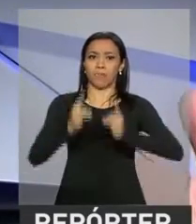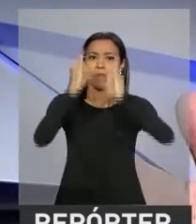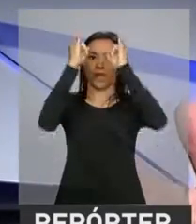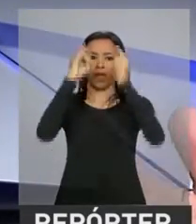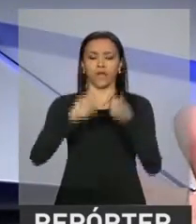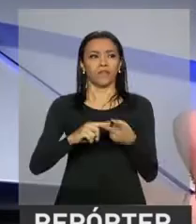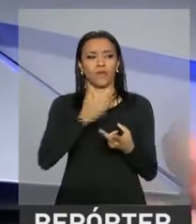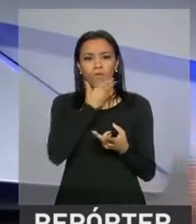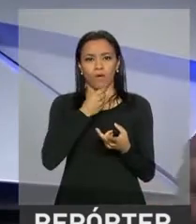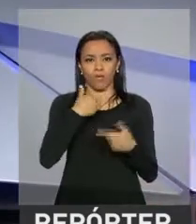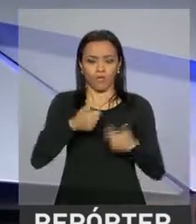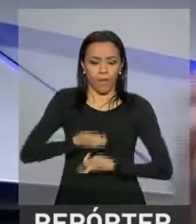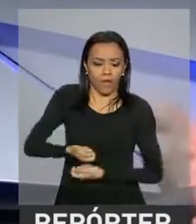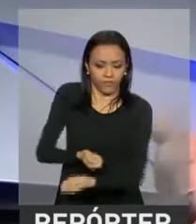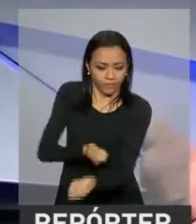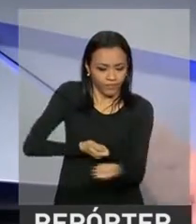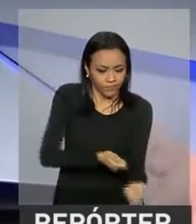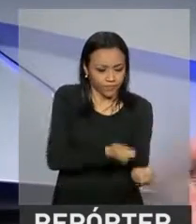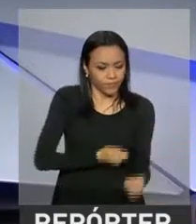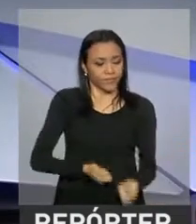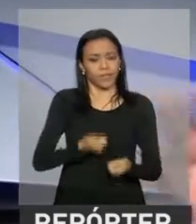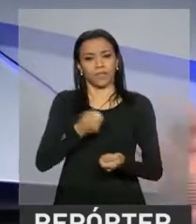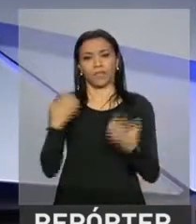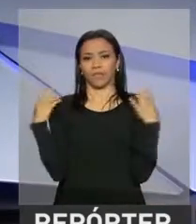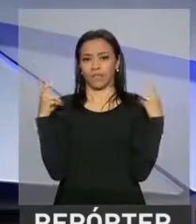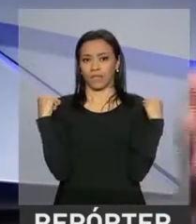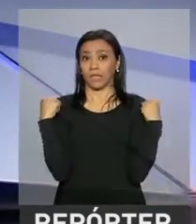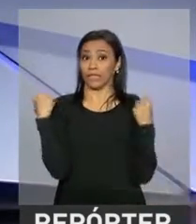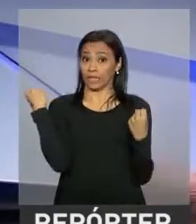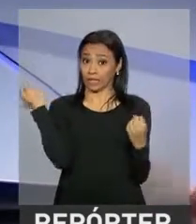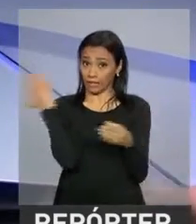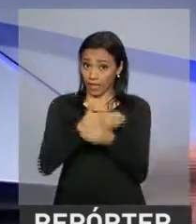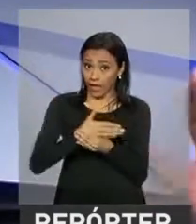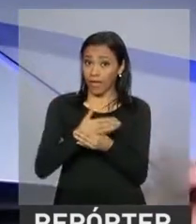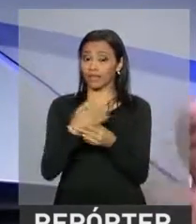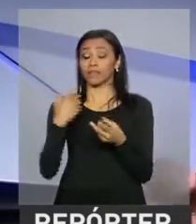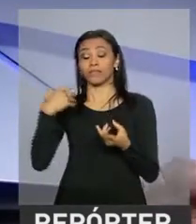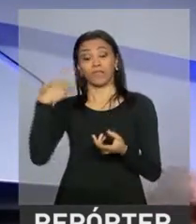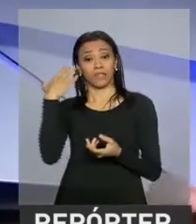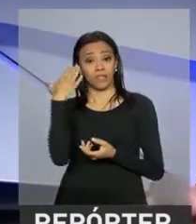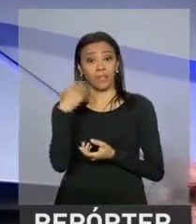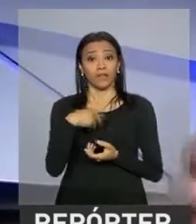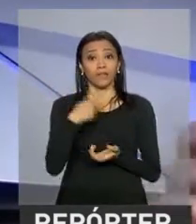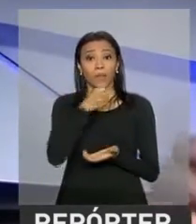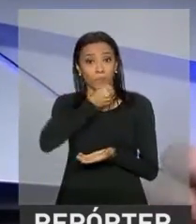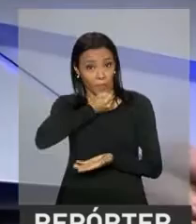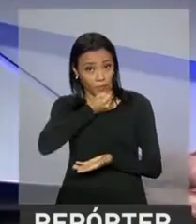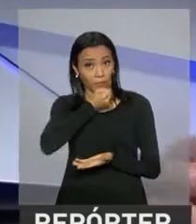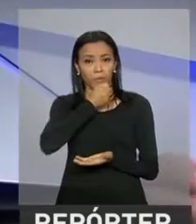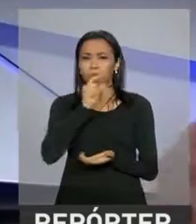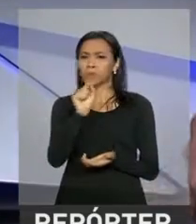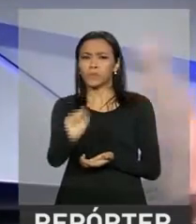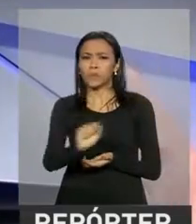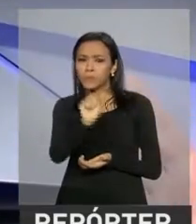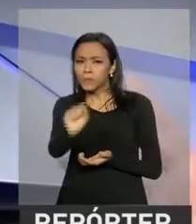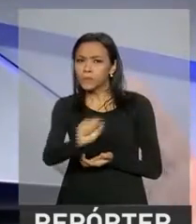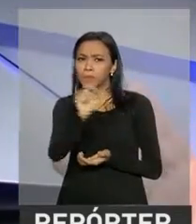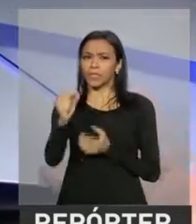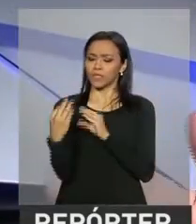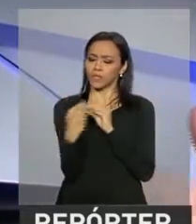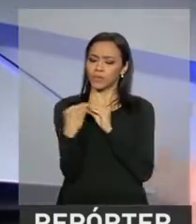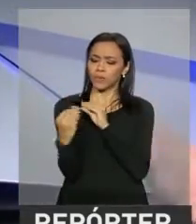gari, motorista de táxi, todas, até escritor, jornalista, todas as profissões, discutindo